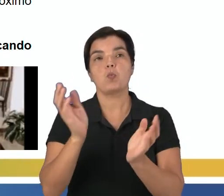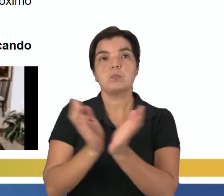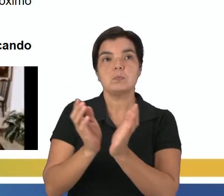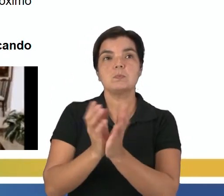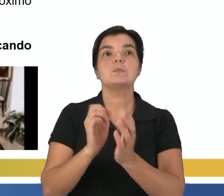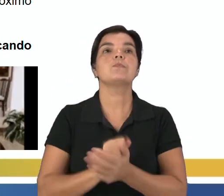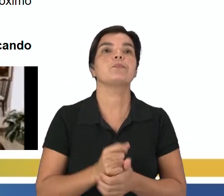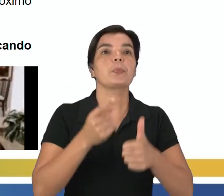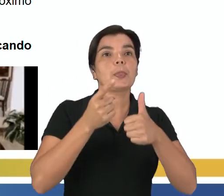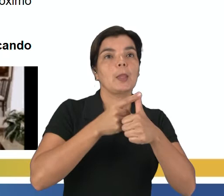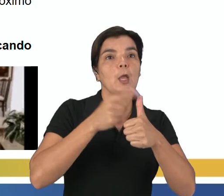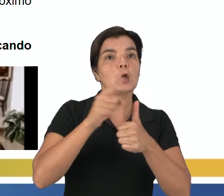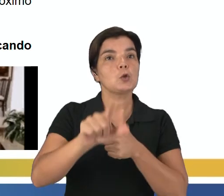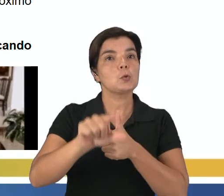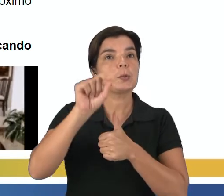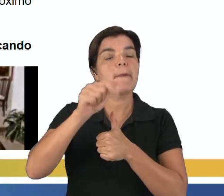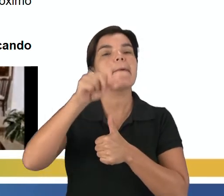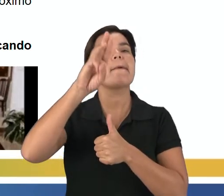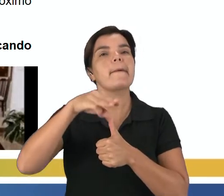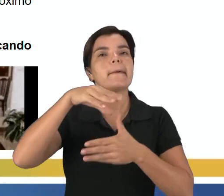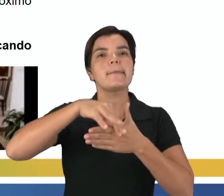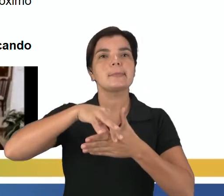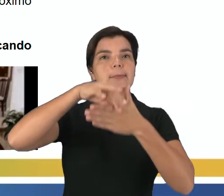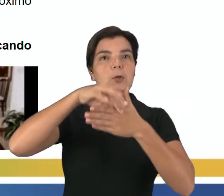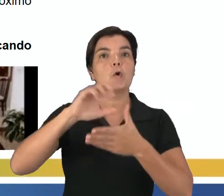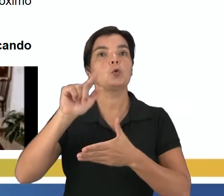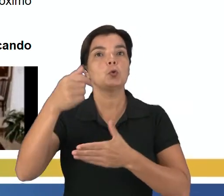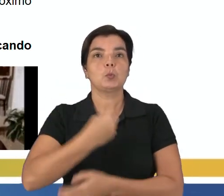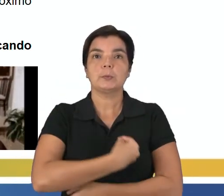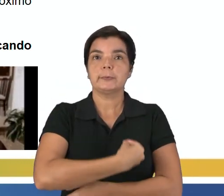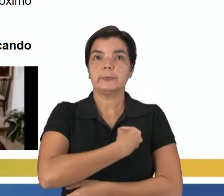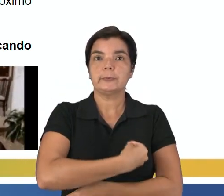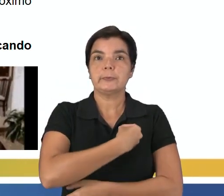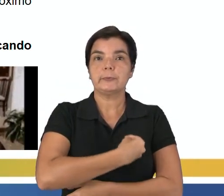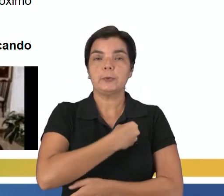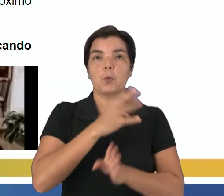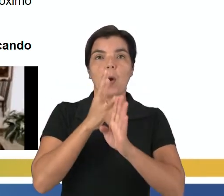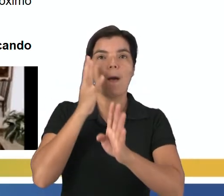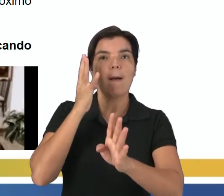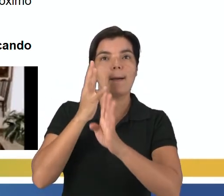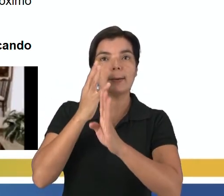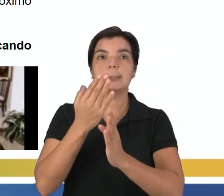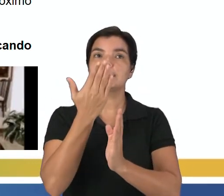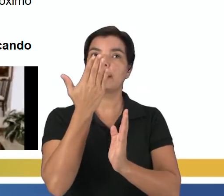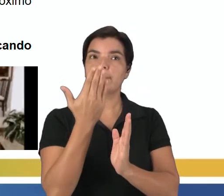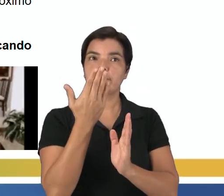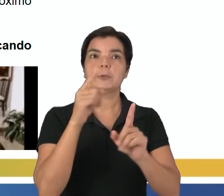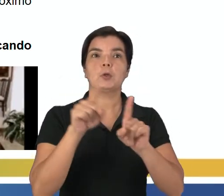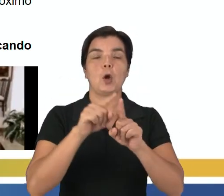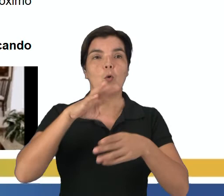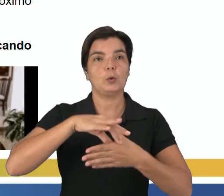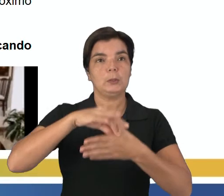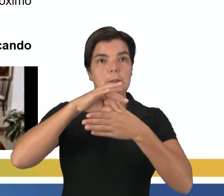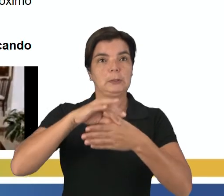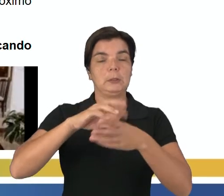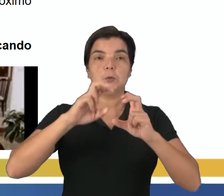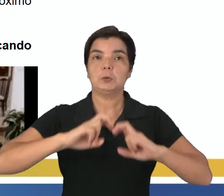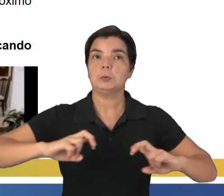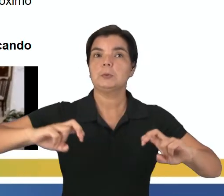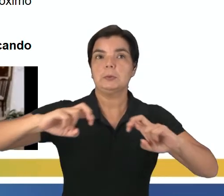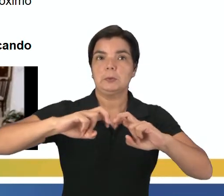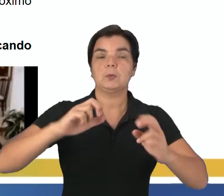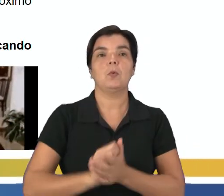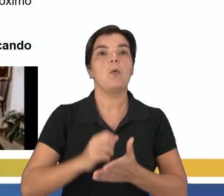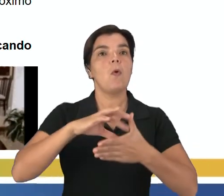grupo. Primeiramente, escolhemos quem será o líder. Os outros participantes ficam alinhados de frente ao líder ou